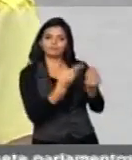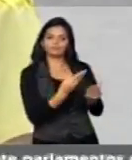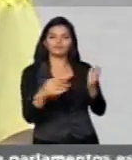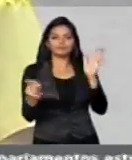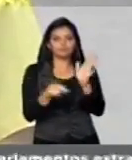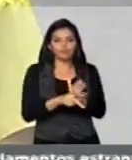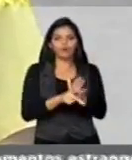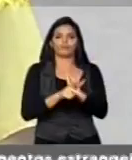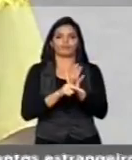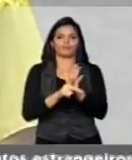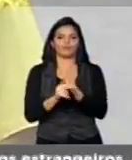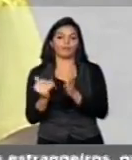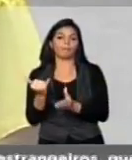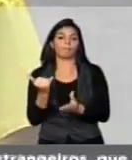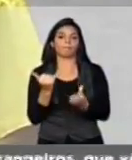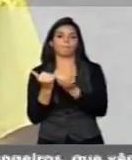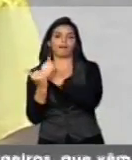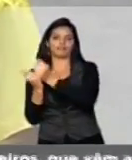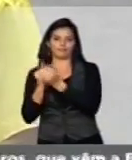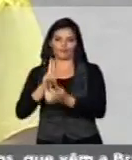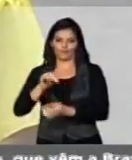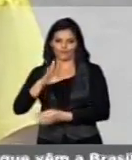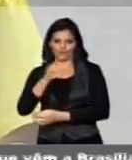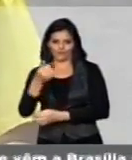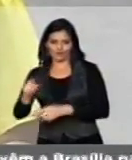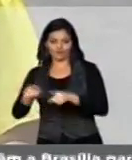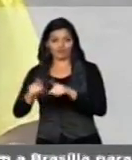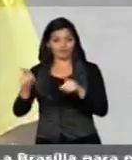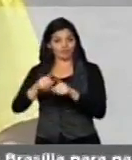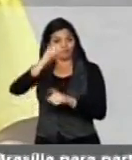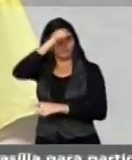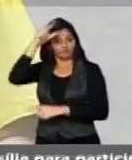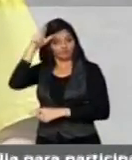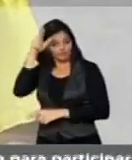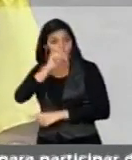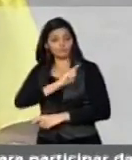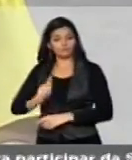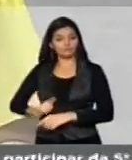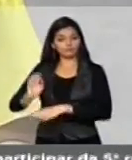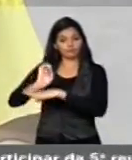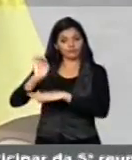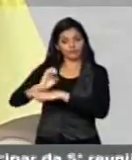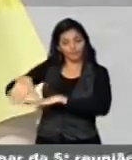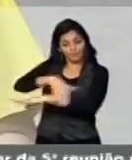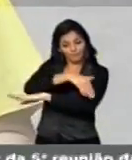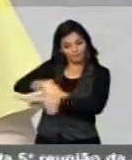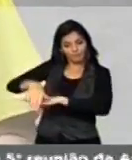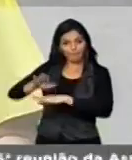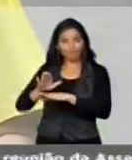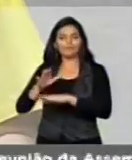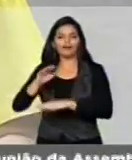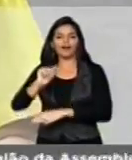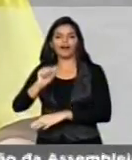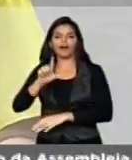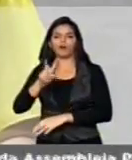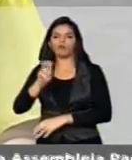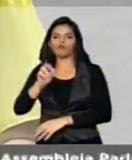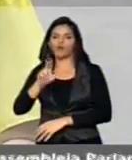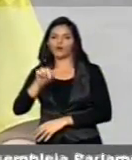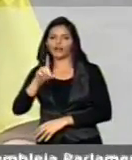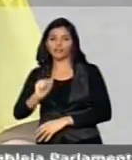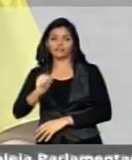e desta à Prefeitura de Macapá e ao Governo do Estado. É o bairro Alvorada 2, onde moram